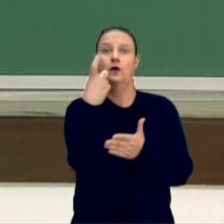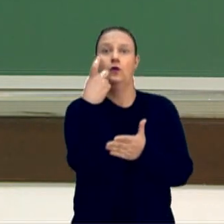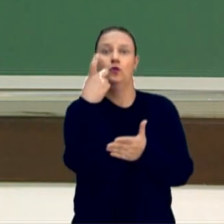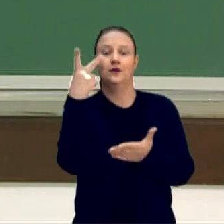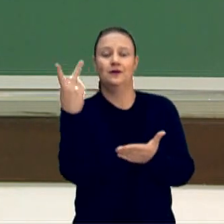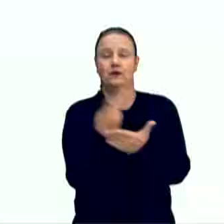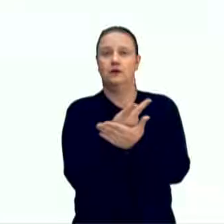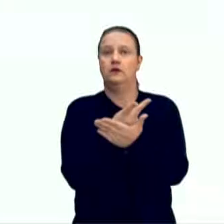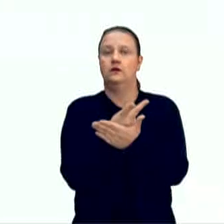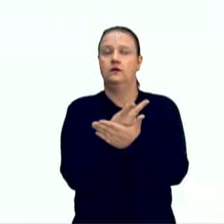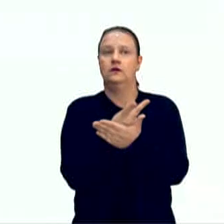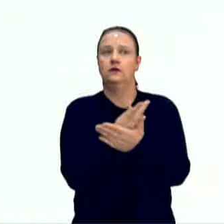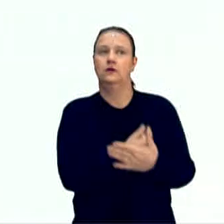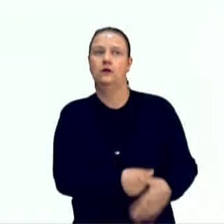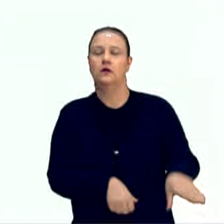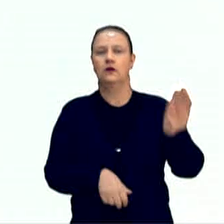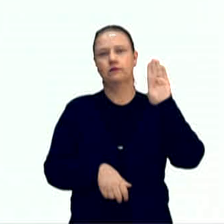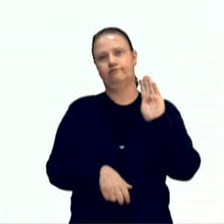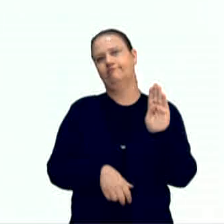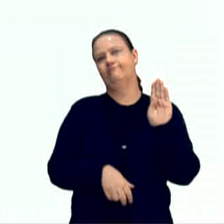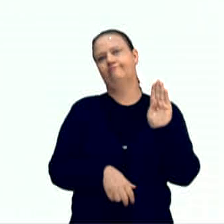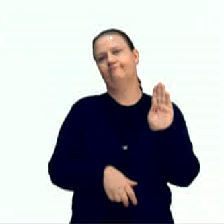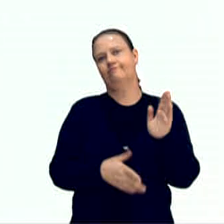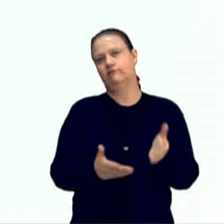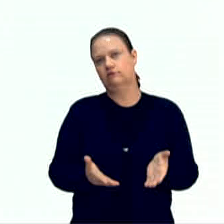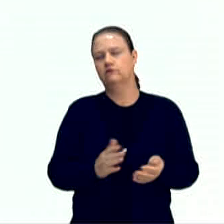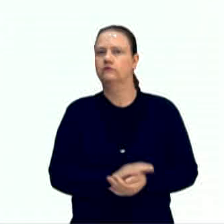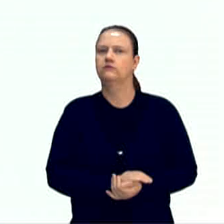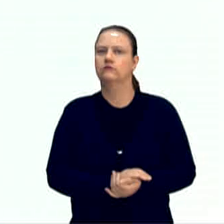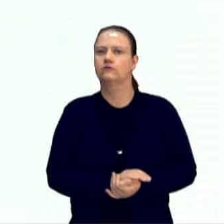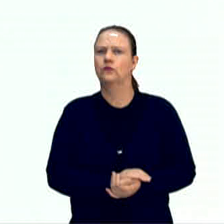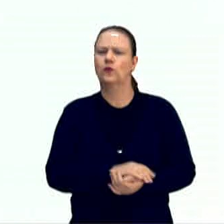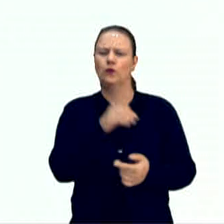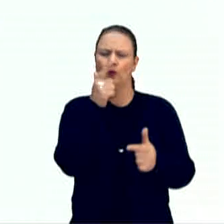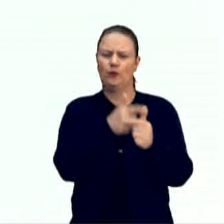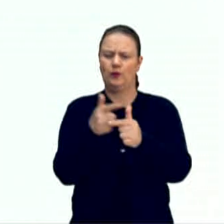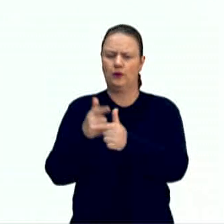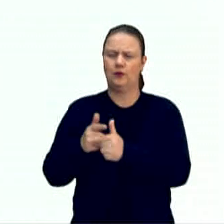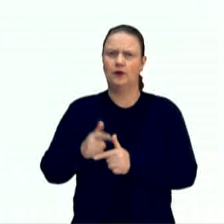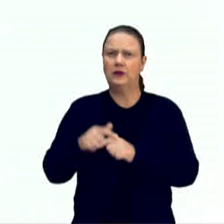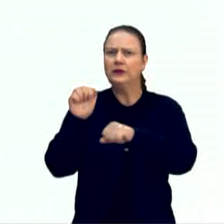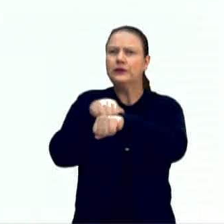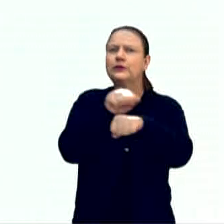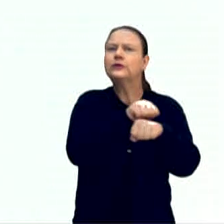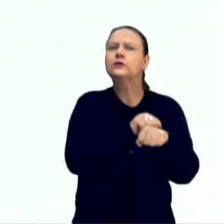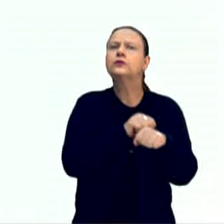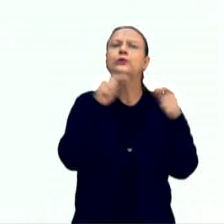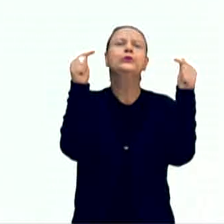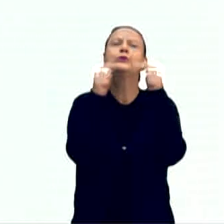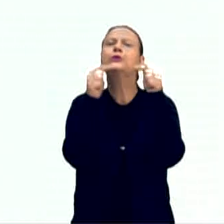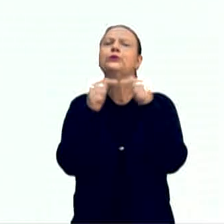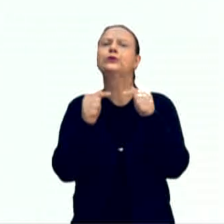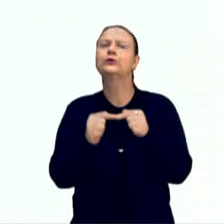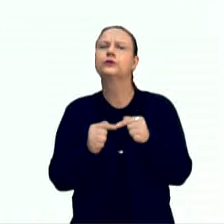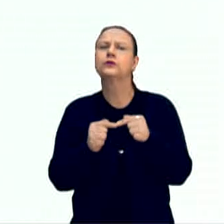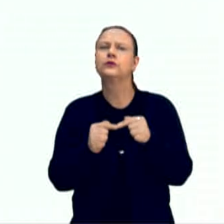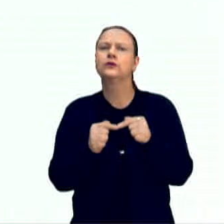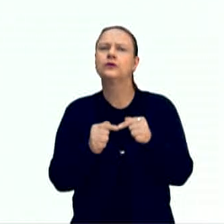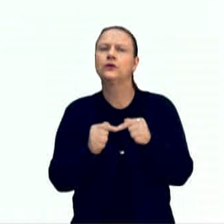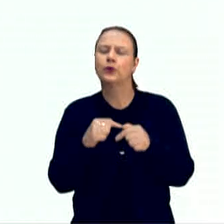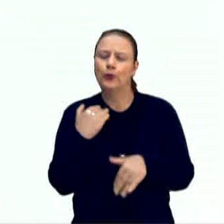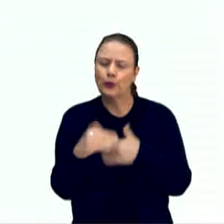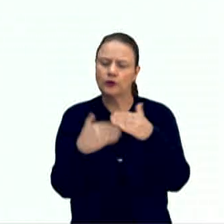deve marcar é a letra B. Gente, a situação de pobreza no continente americano está relacionada ao baixo desenvolvimento do